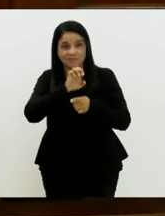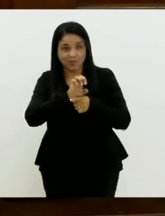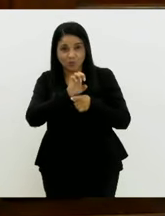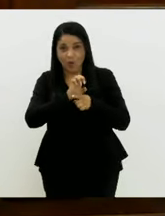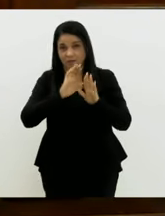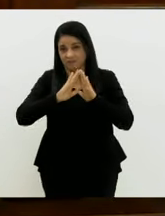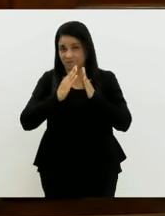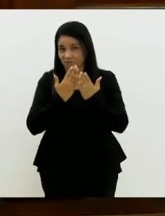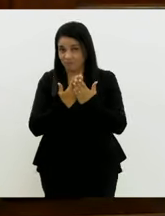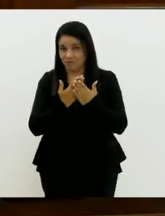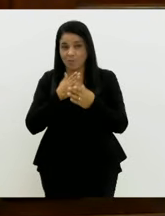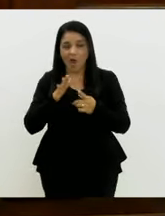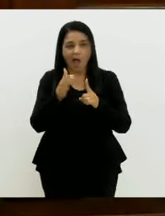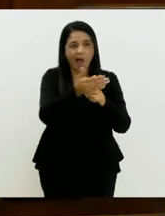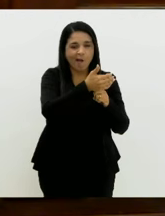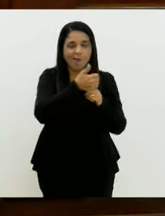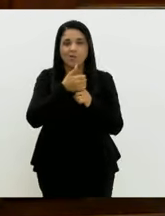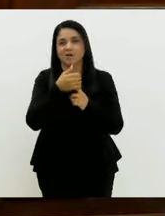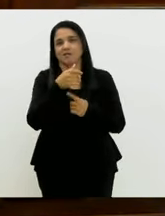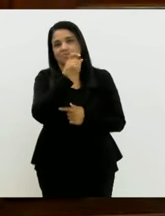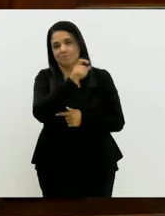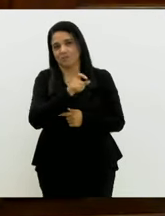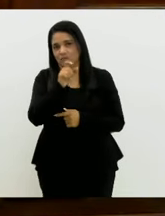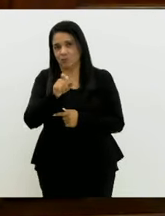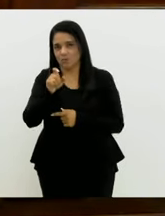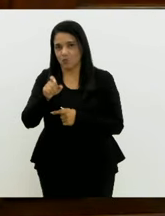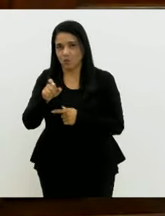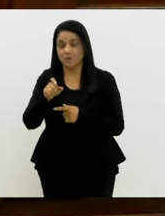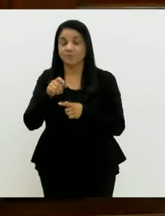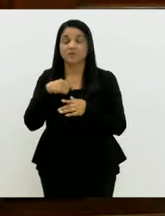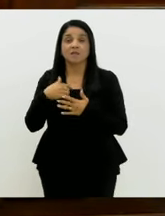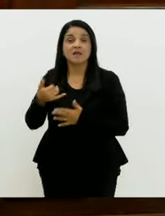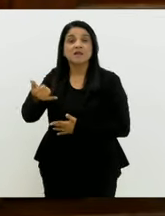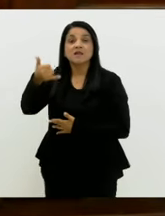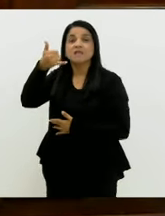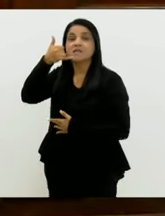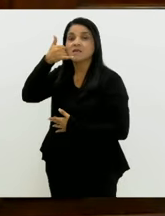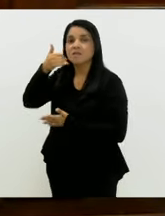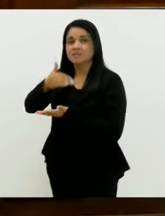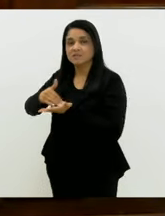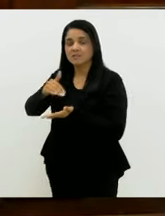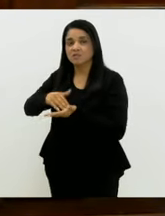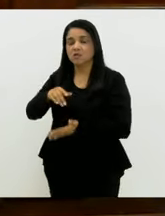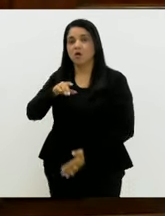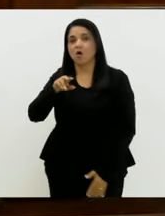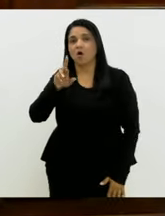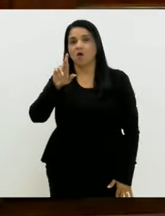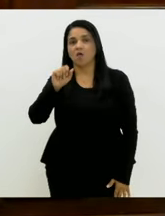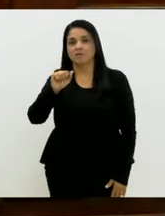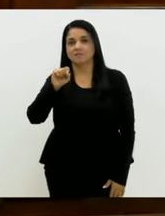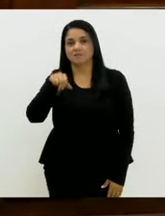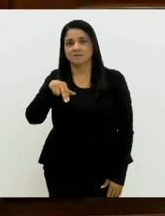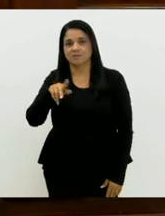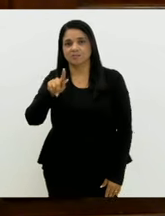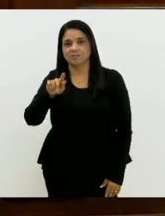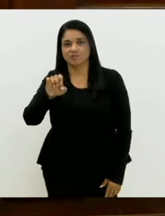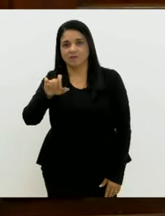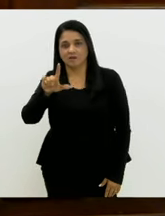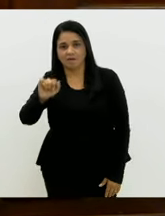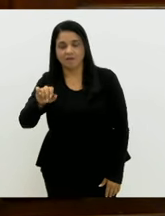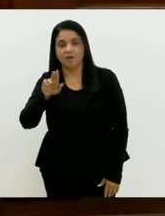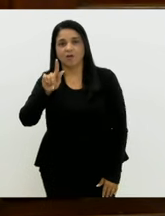nossa batalha. Depois que as pessoas acolhidas, liguei para a nossa secretária Rosângela Gomes e pedi a ação imediata do Estado para que estivesse